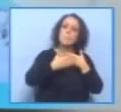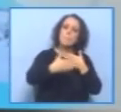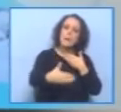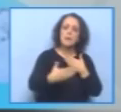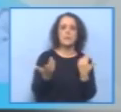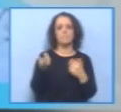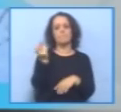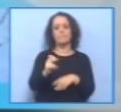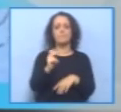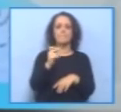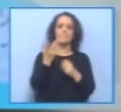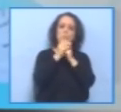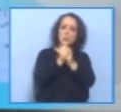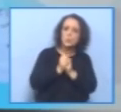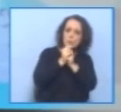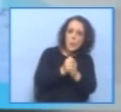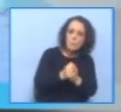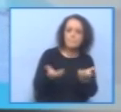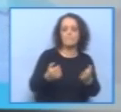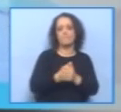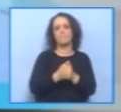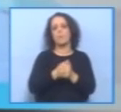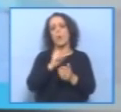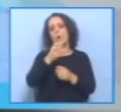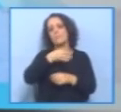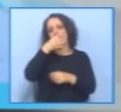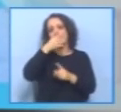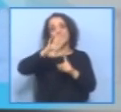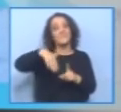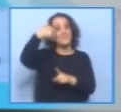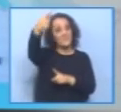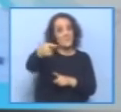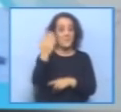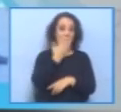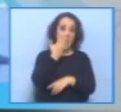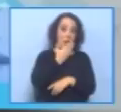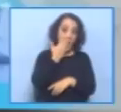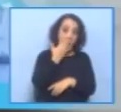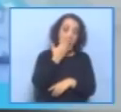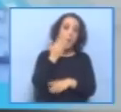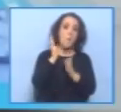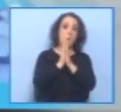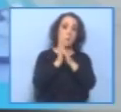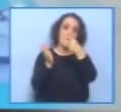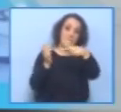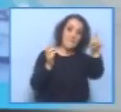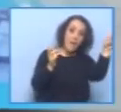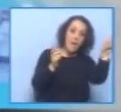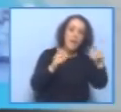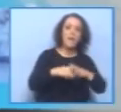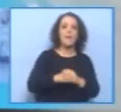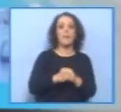de oração, falam da catequese seguinte que as crianças vão ter na paróquia com o catequista.